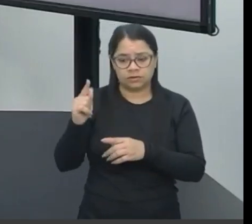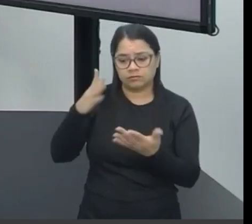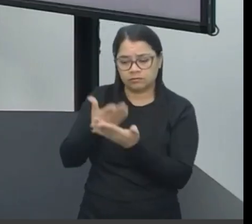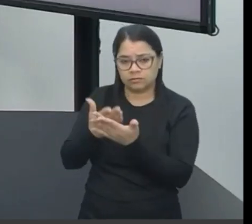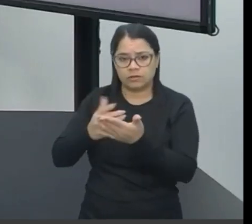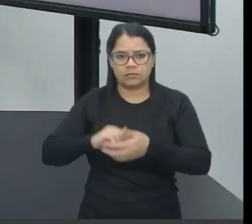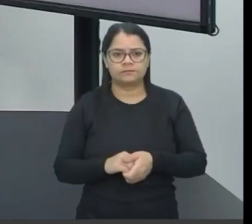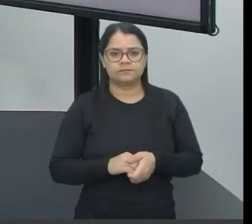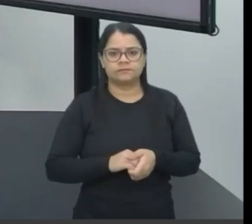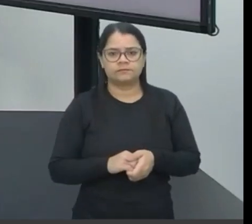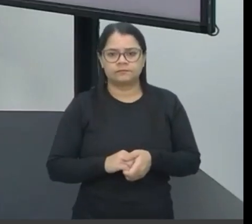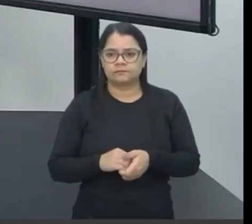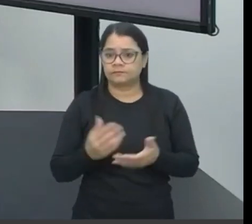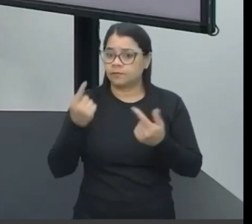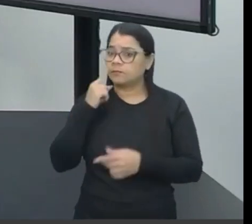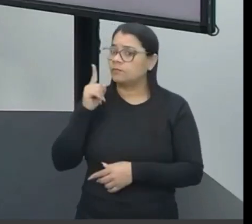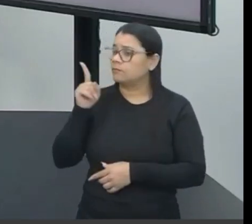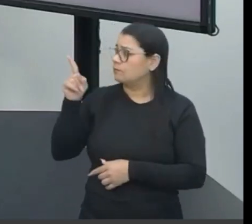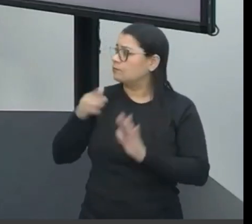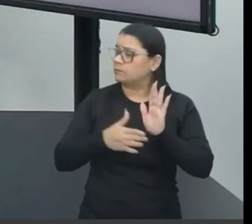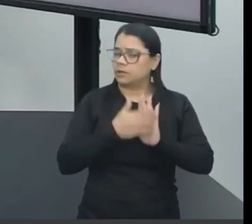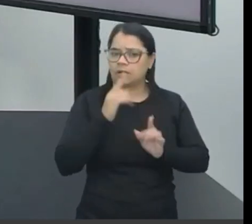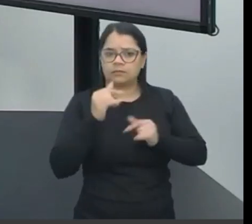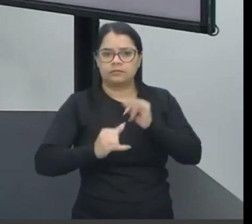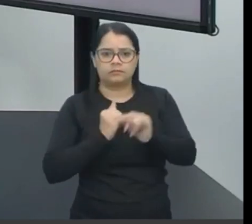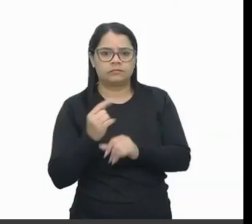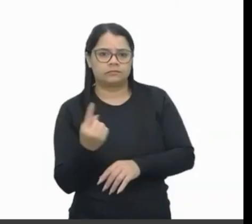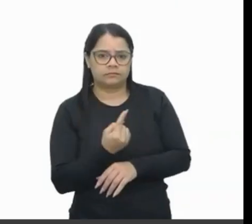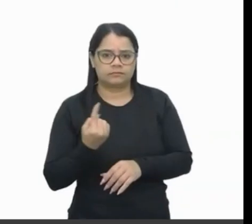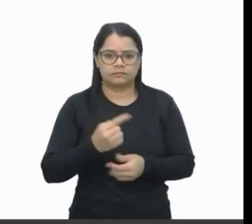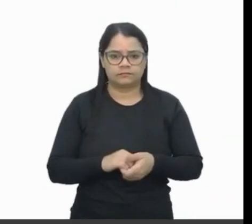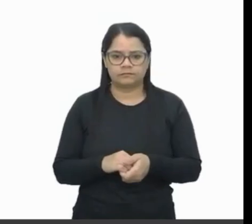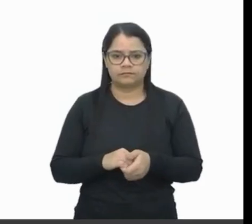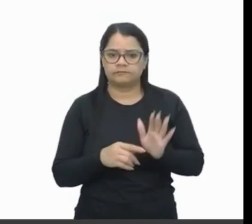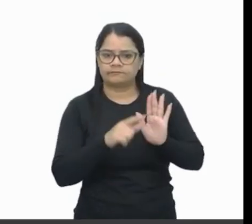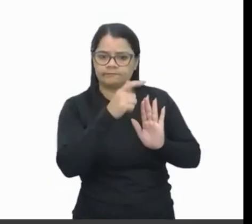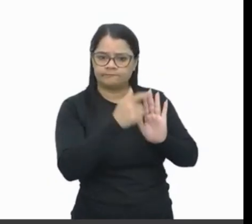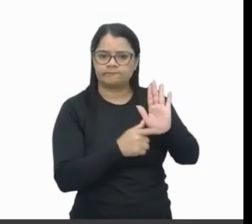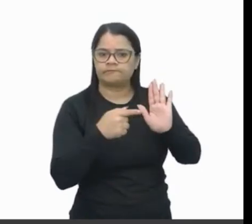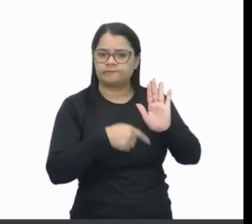aula. Vamos dar uma olhadinha na capa do nosso material digital.